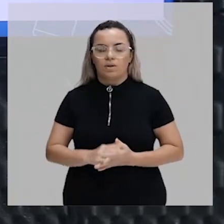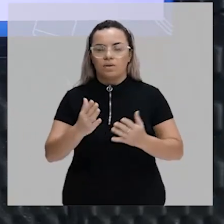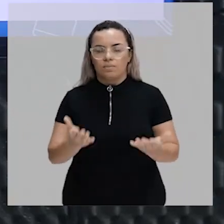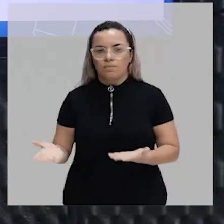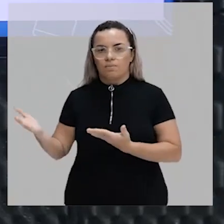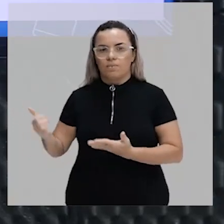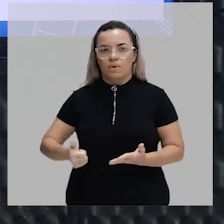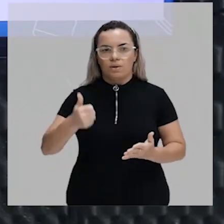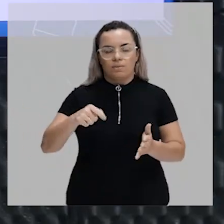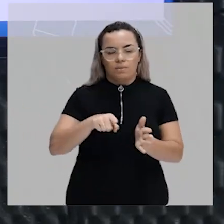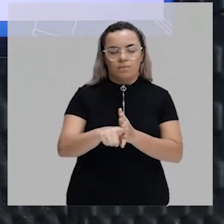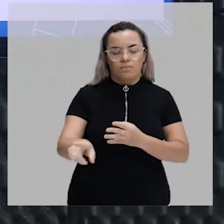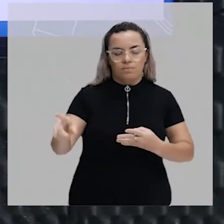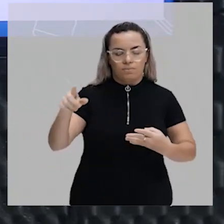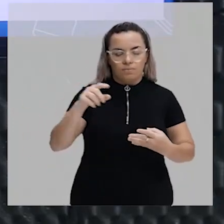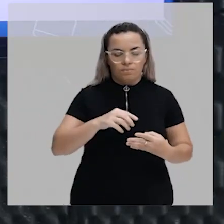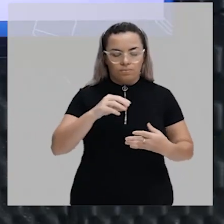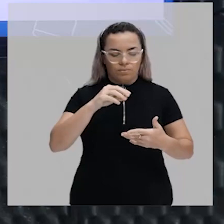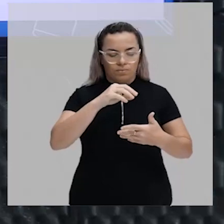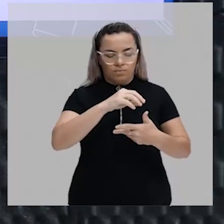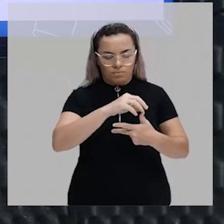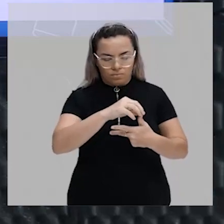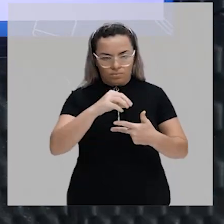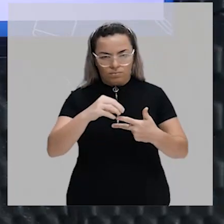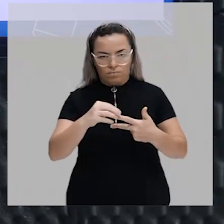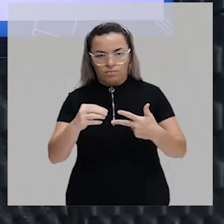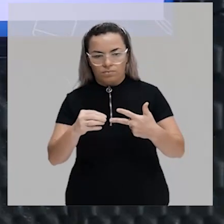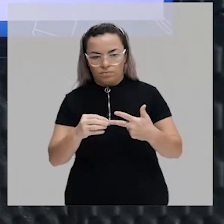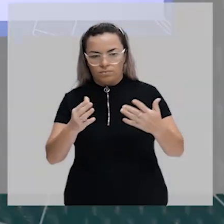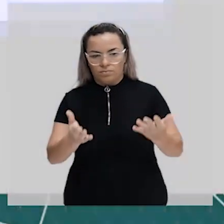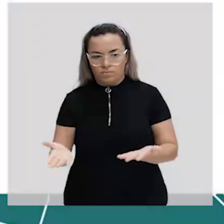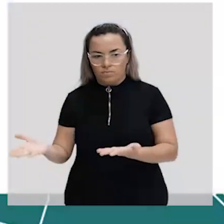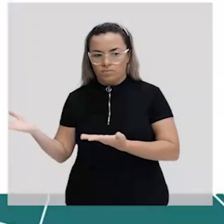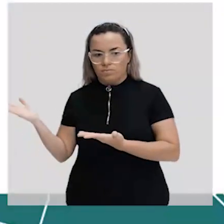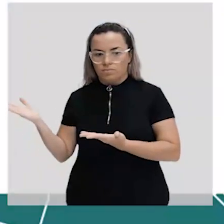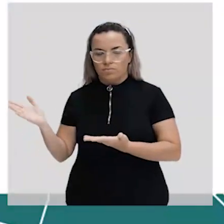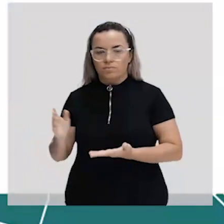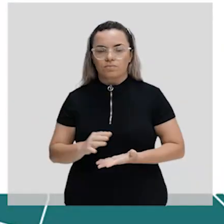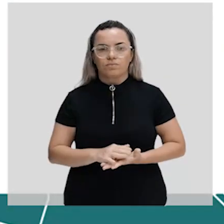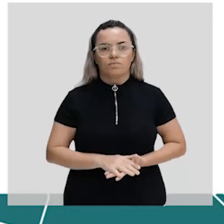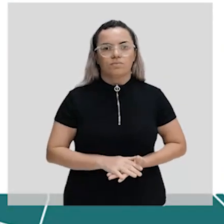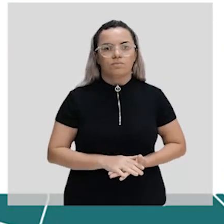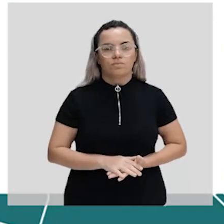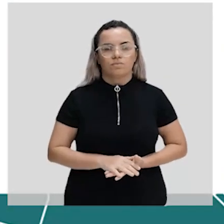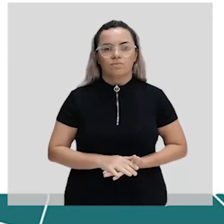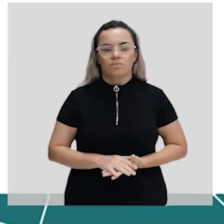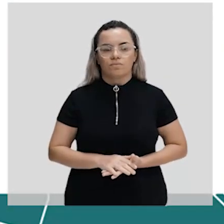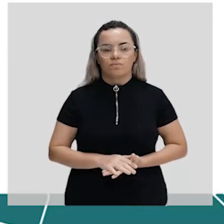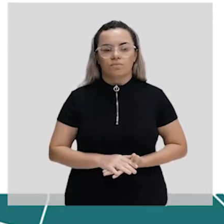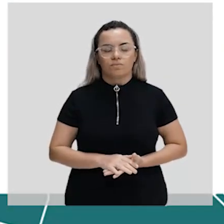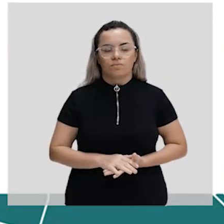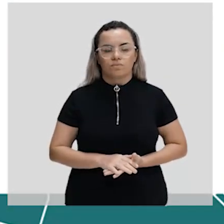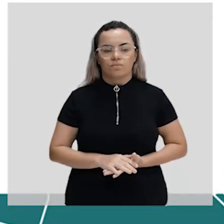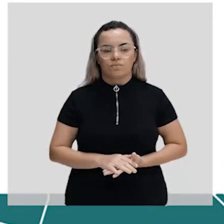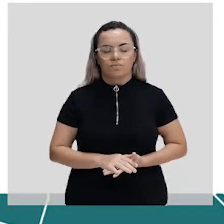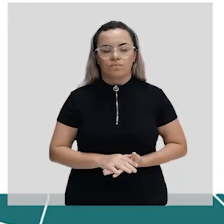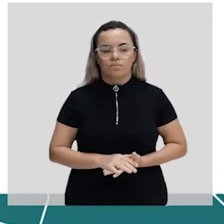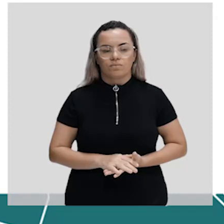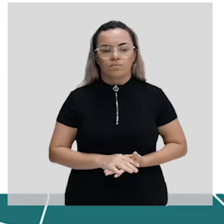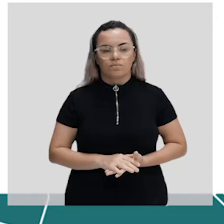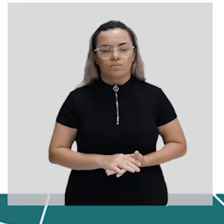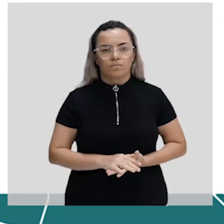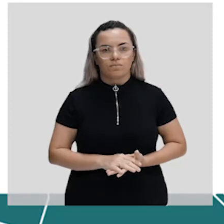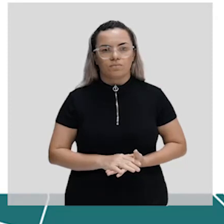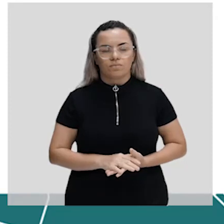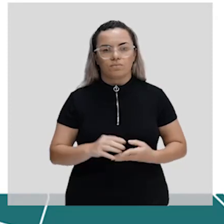é Vida Obscura, tá certo? O nome aqui é o título, ó. 4 versos formando essa